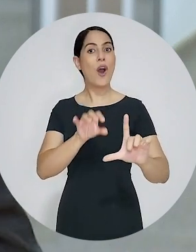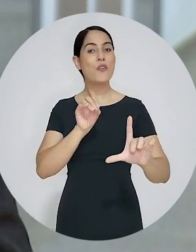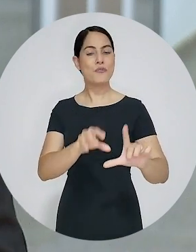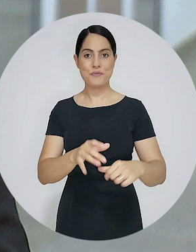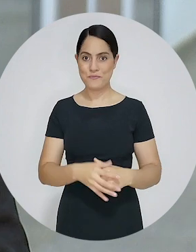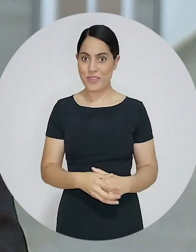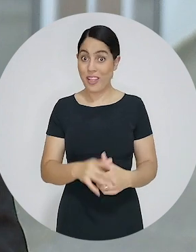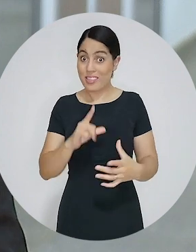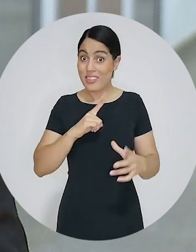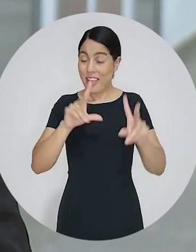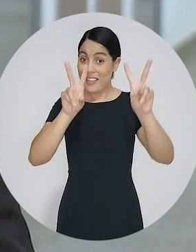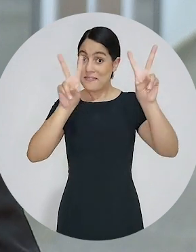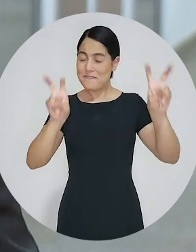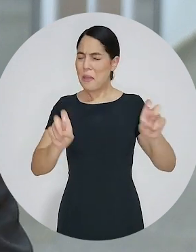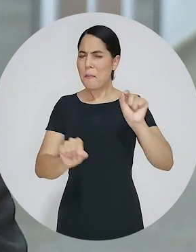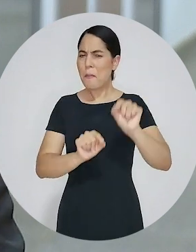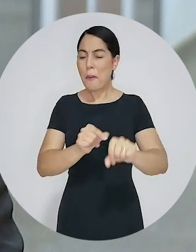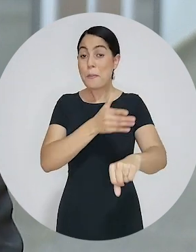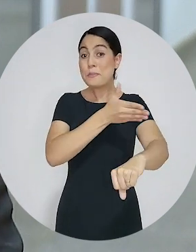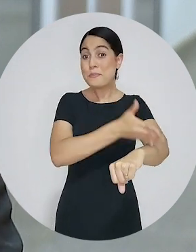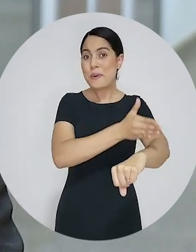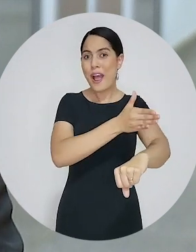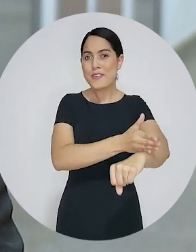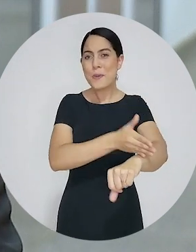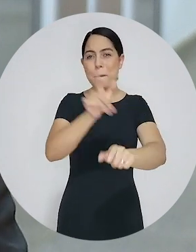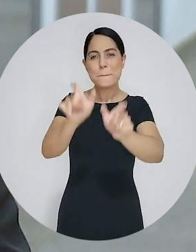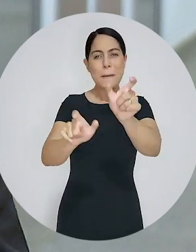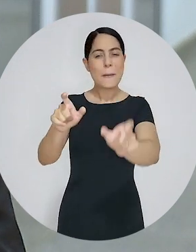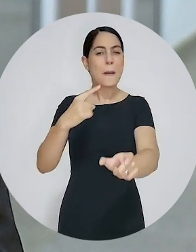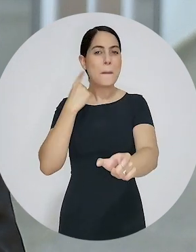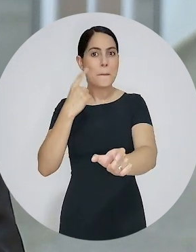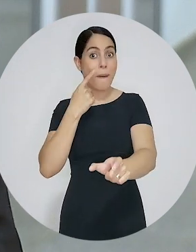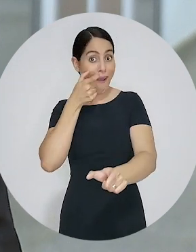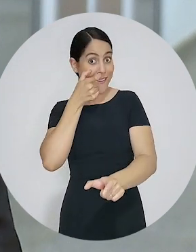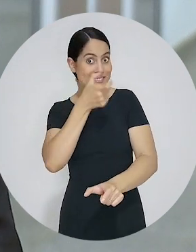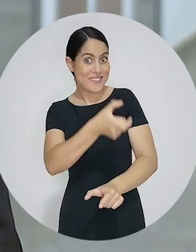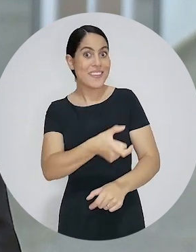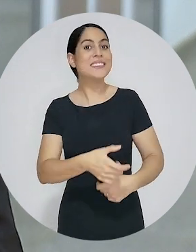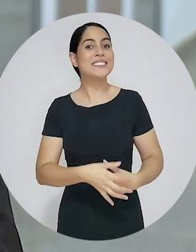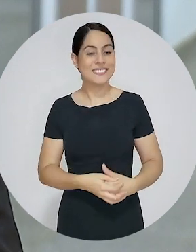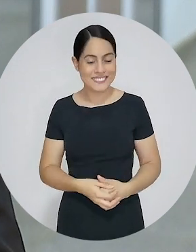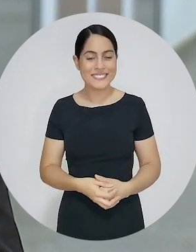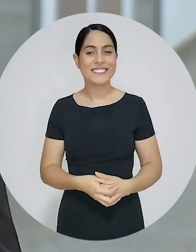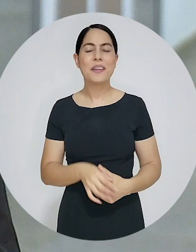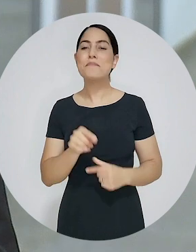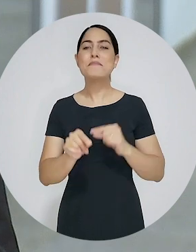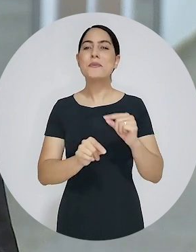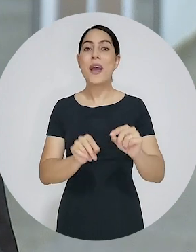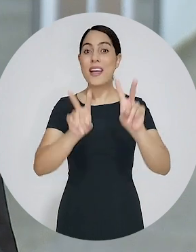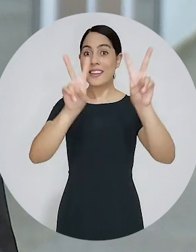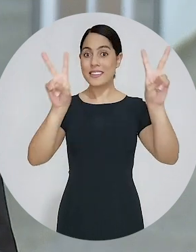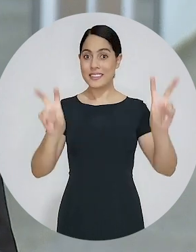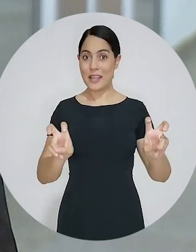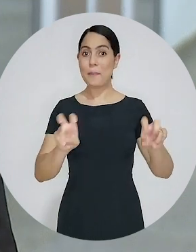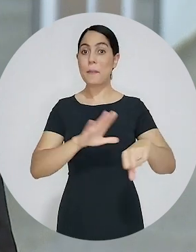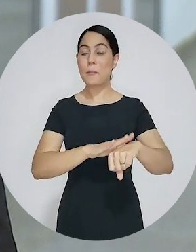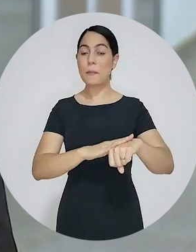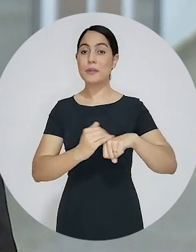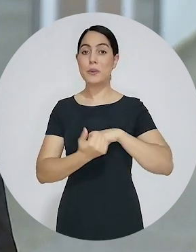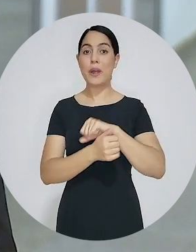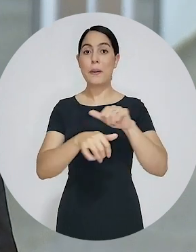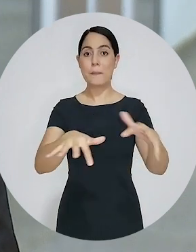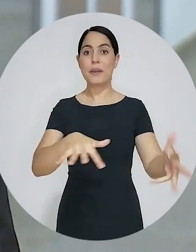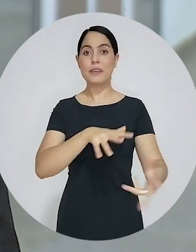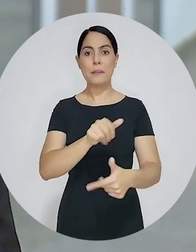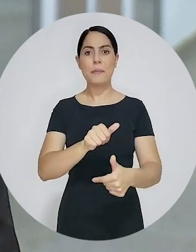pelo YouTube da ESA Nacional, com conteúdos de interesse prático para toda a advocacia. Desta vez, o debate tratou dos reflexos